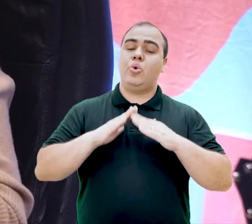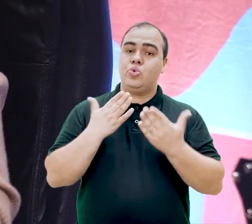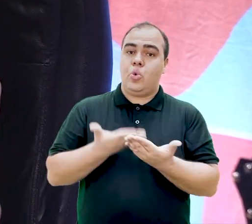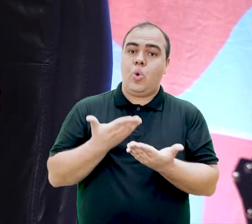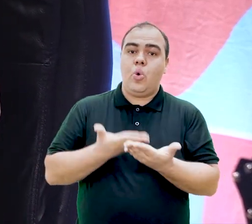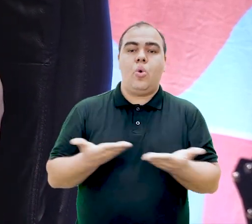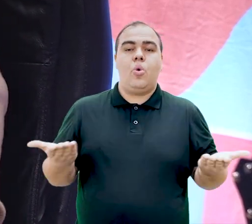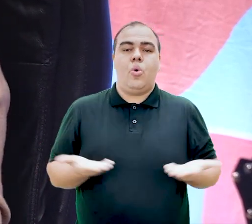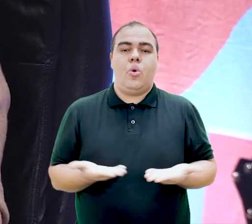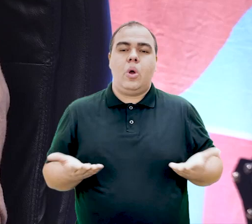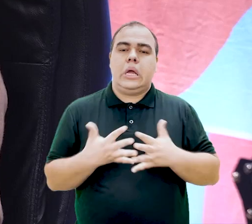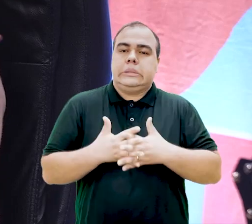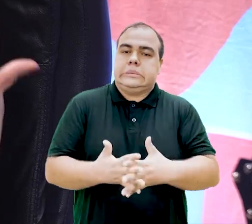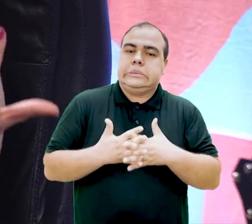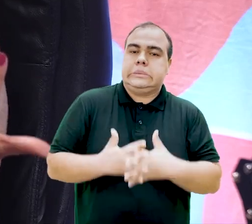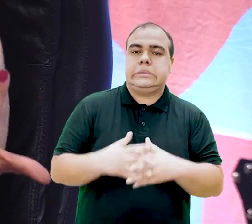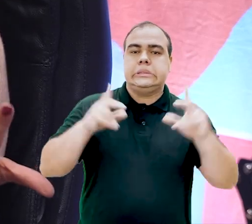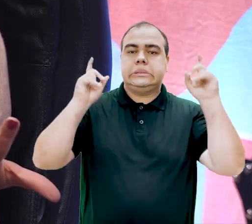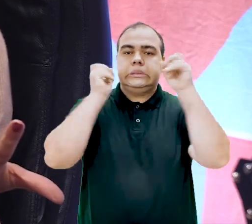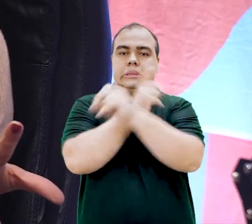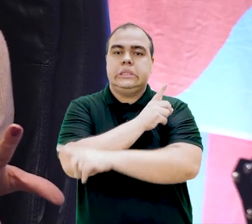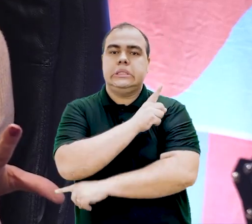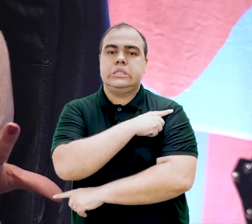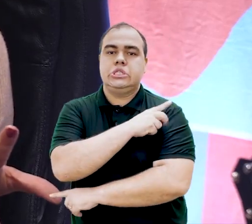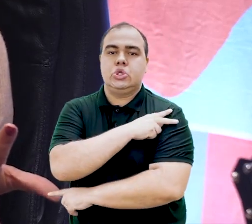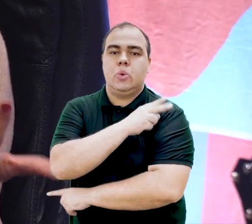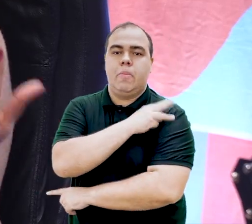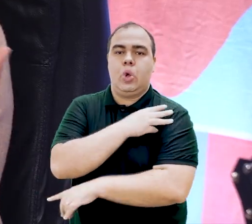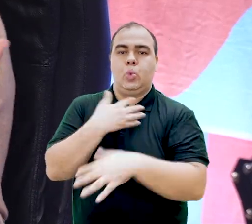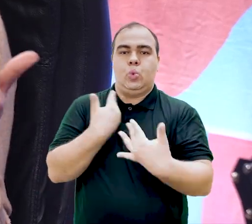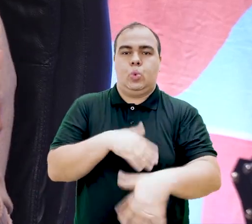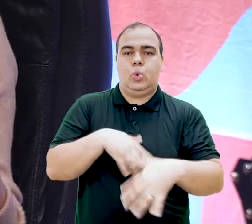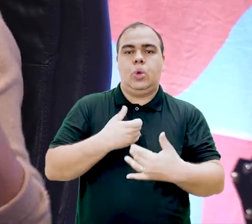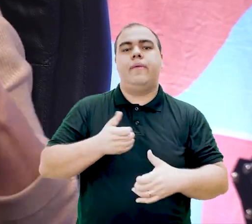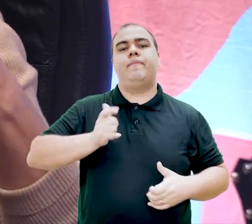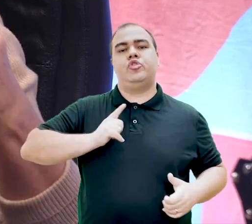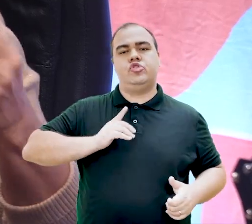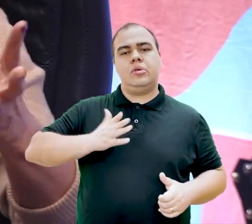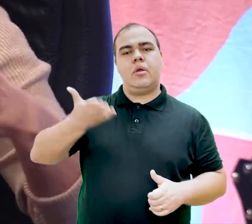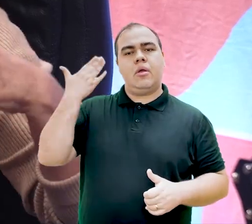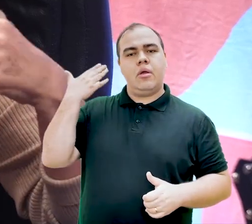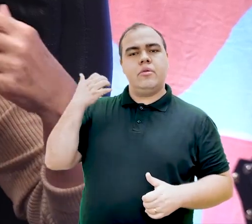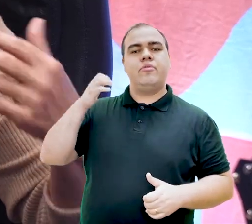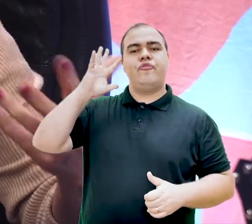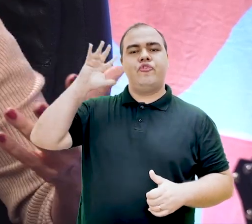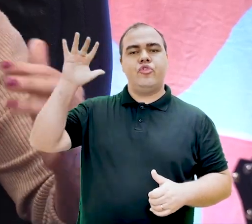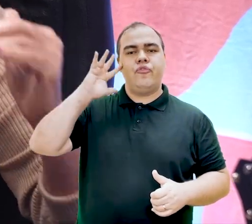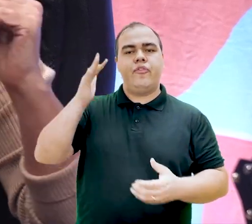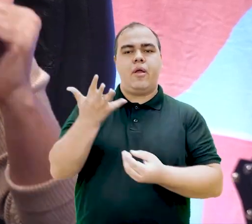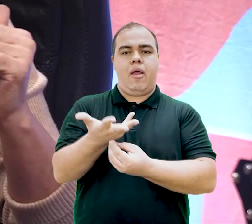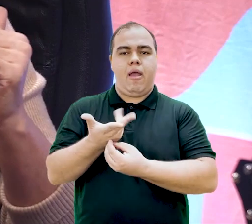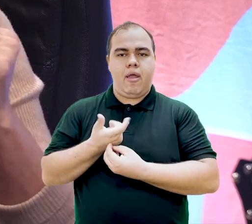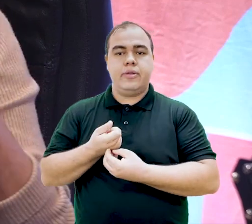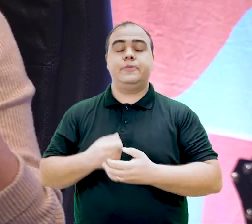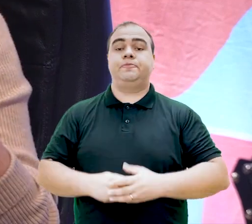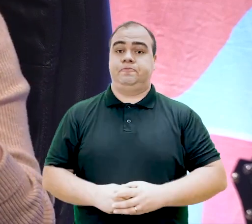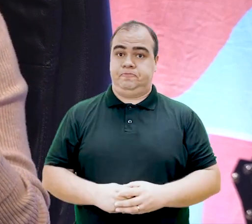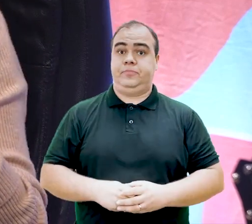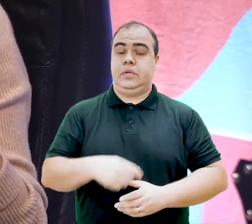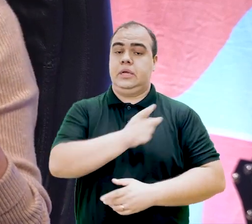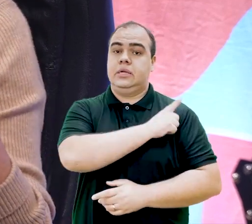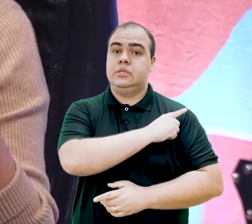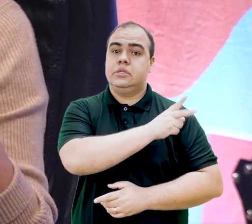ela deixou de ter a complexidade que tinha um ensino médio sabe aí sendo médio tinha filosofia artes o ensino médio no Brasil